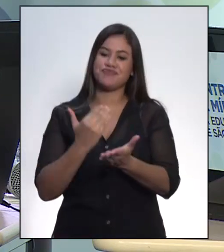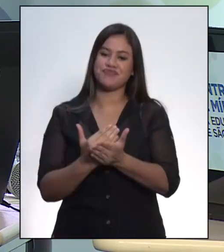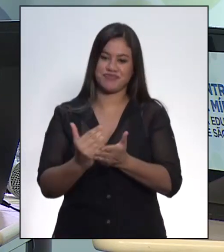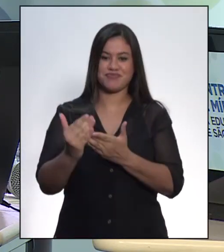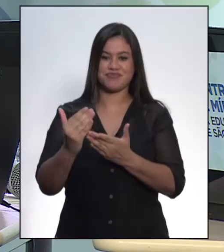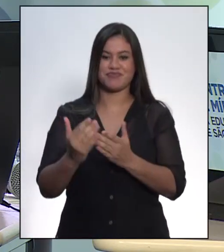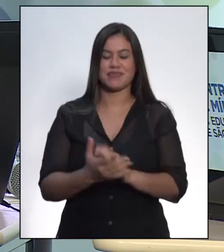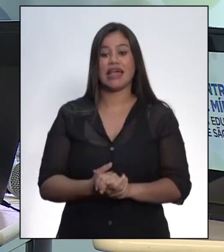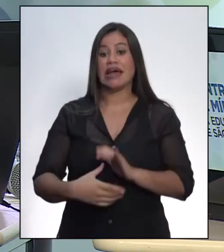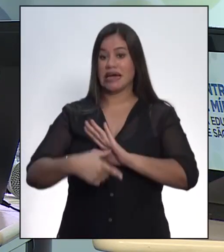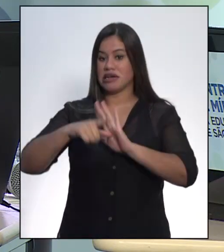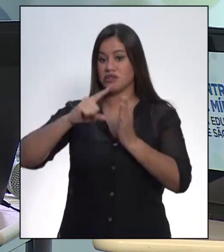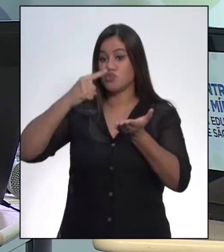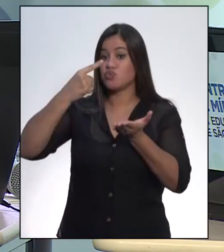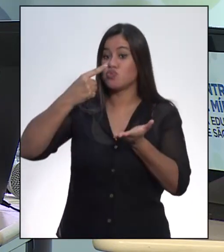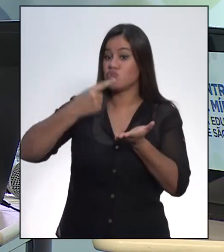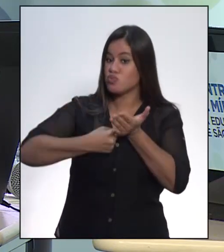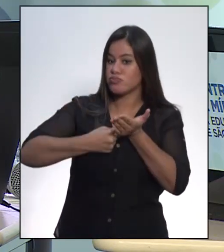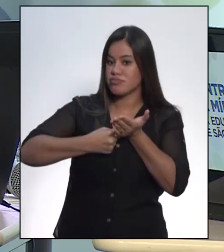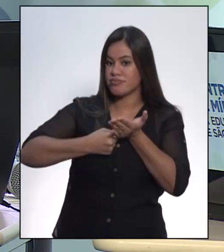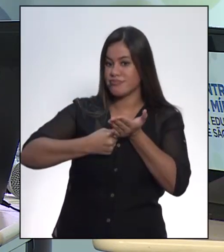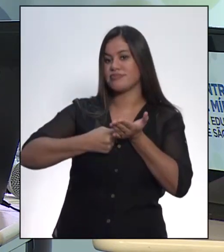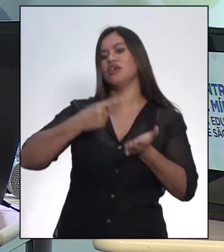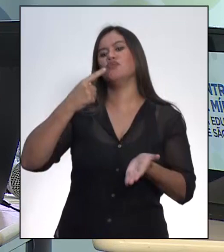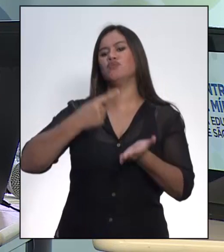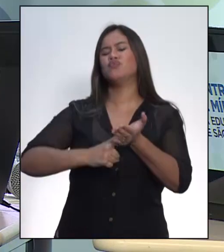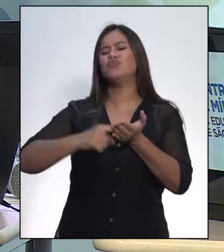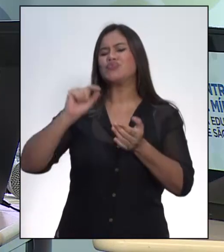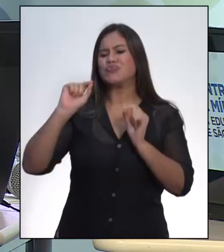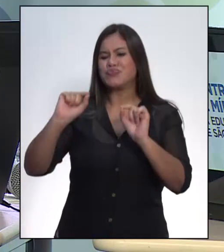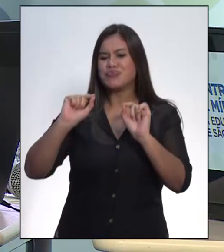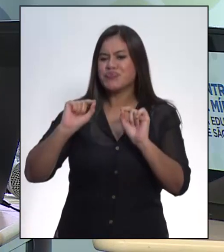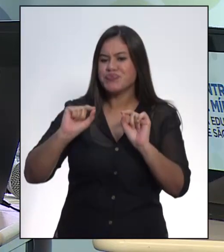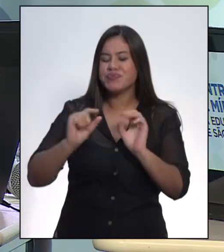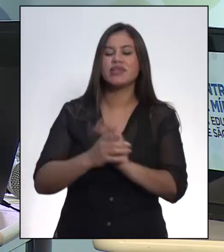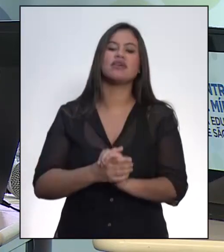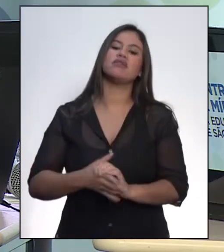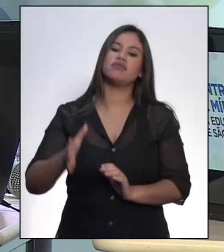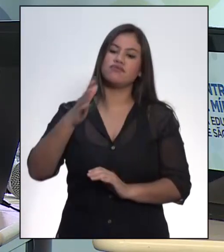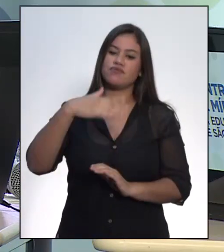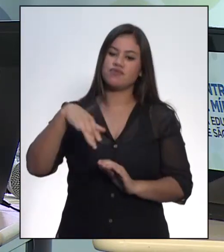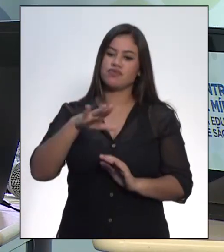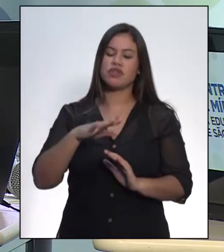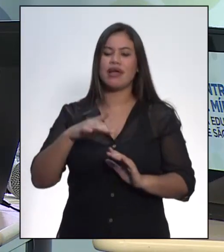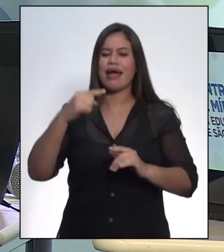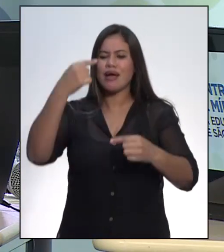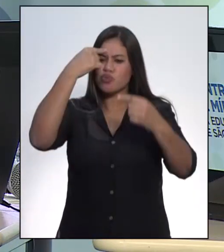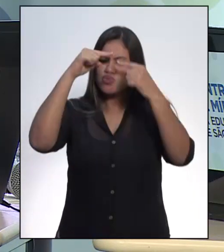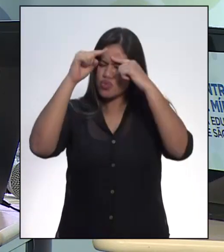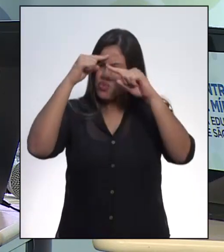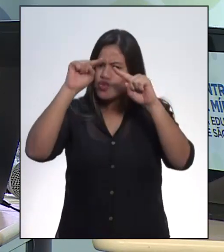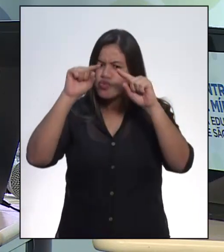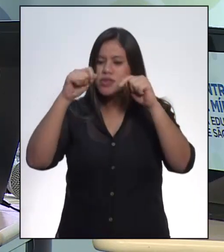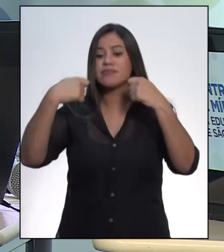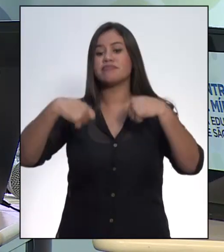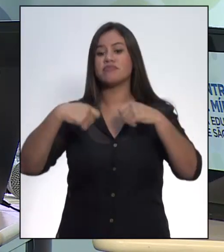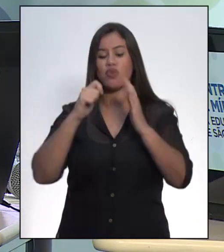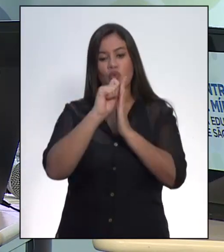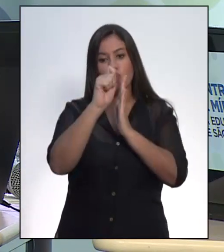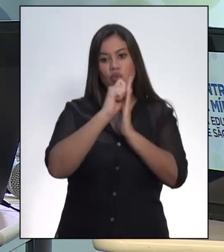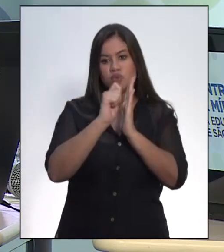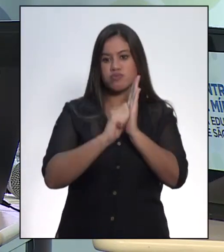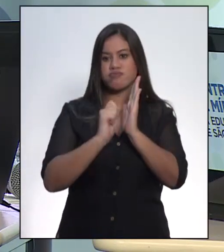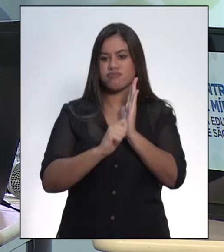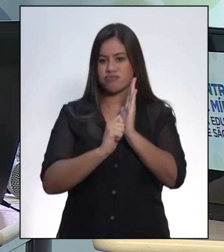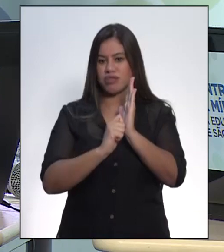alguns combinados. Quais são esses combinados? Vocês vão anotar todas as dúvidas. Então, para anotar todas as dúvidas, vocês precisam